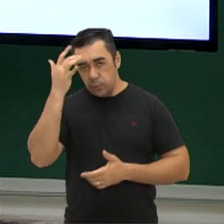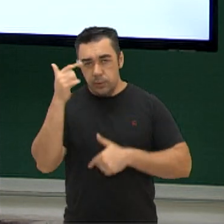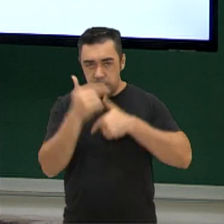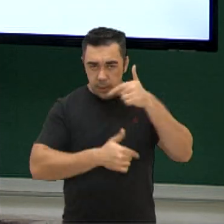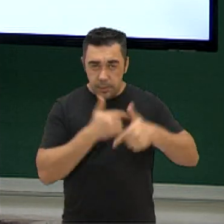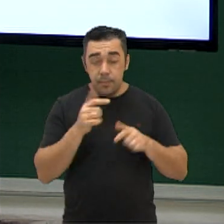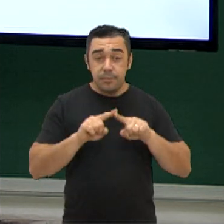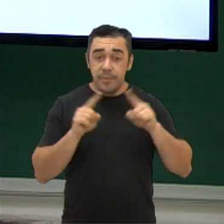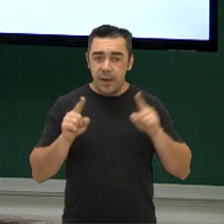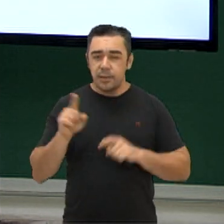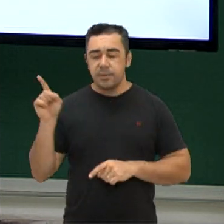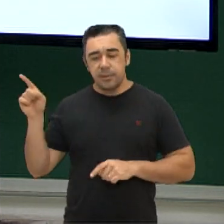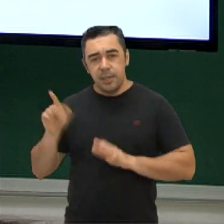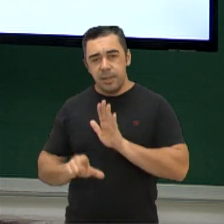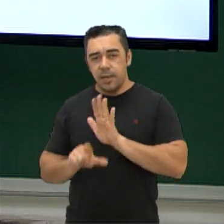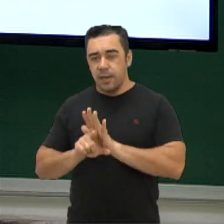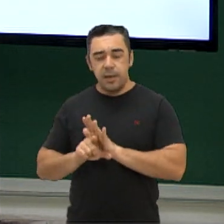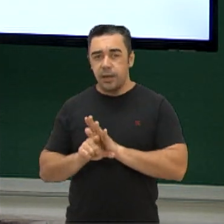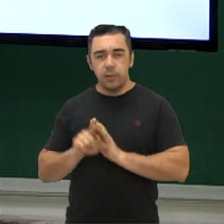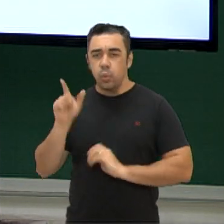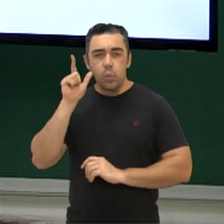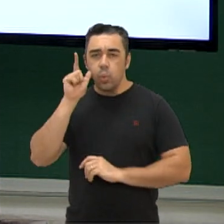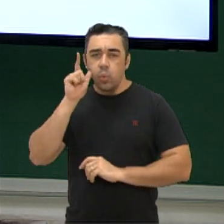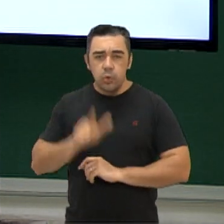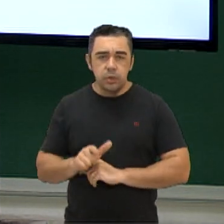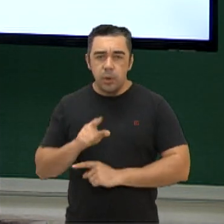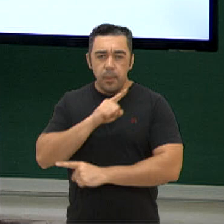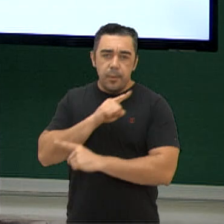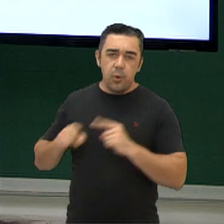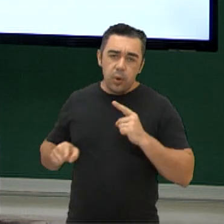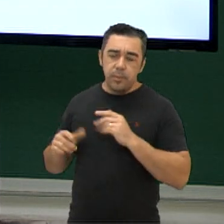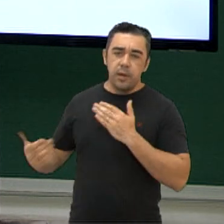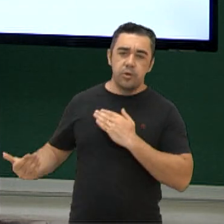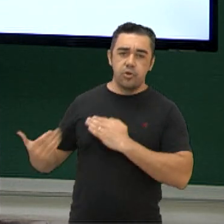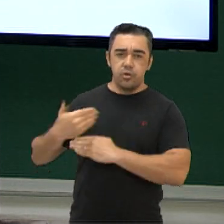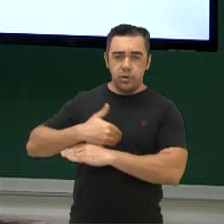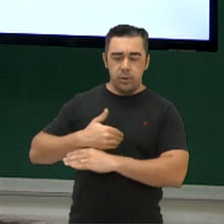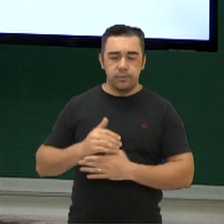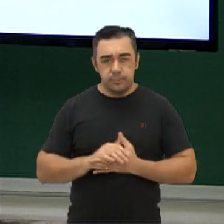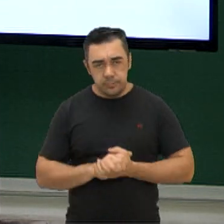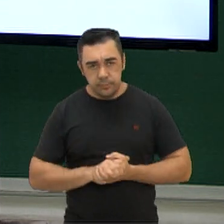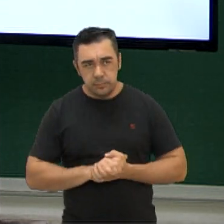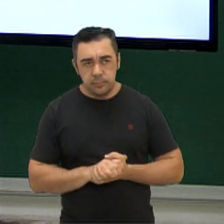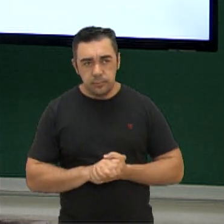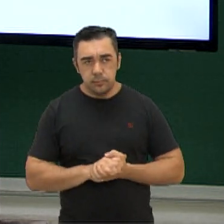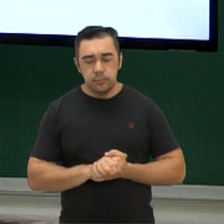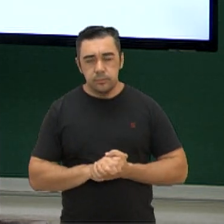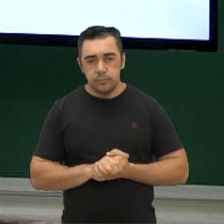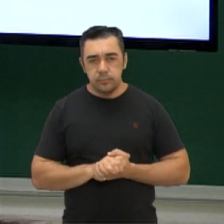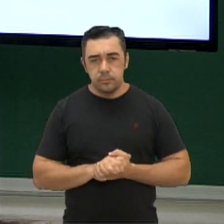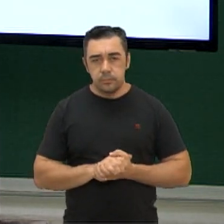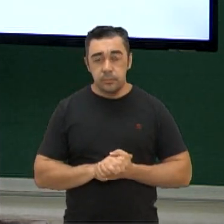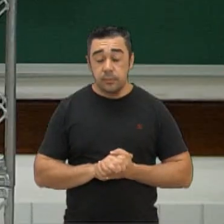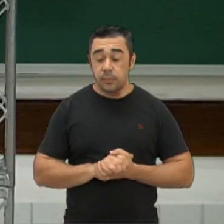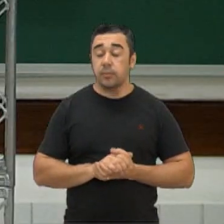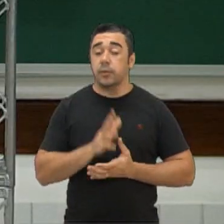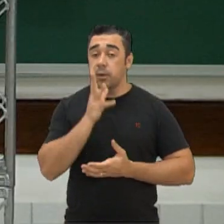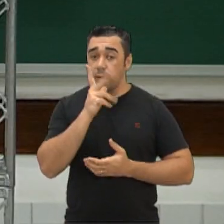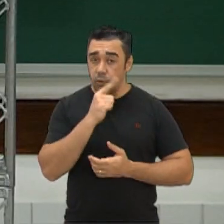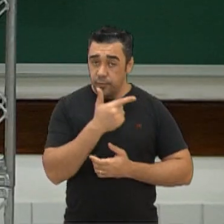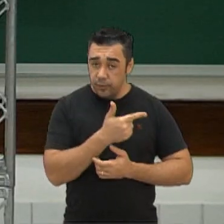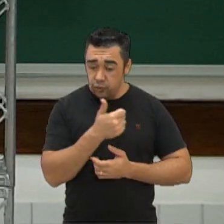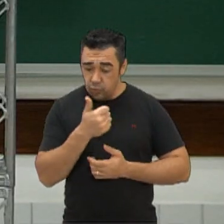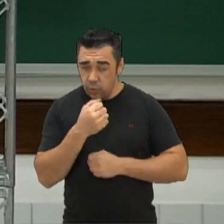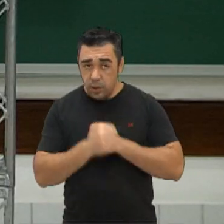lei infelizmente não conseguiu coibir completamente a entrada de escravos no Brasil. 21 anos depois,